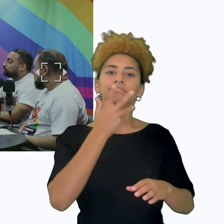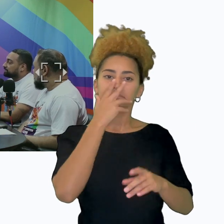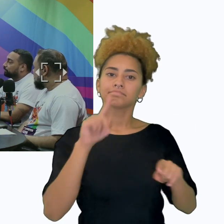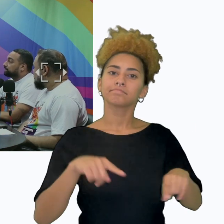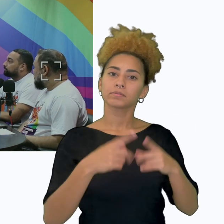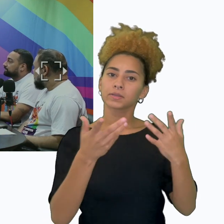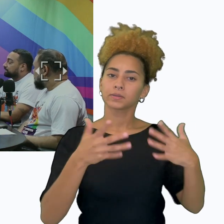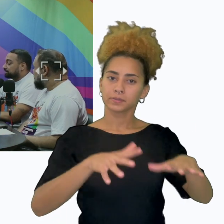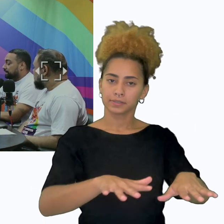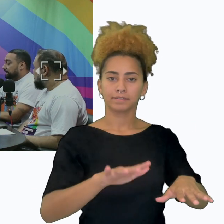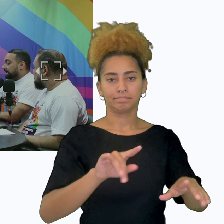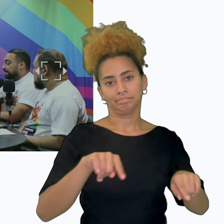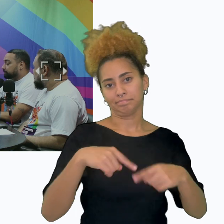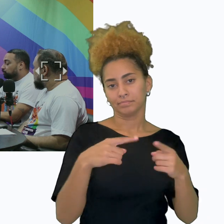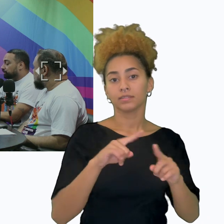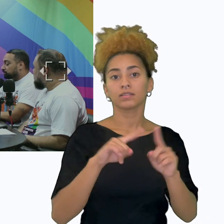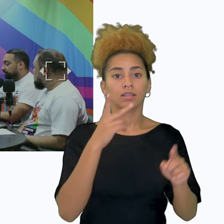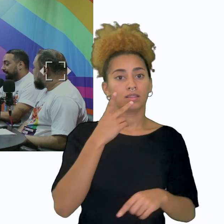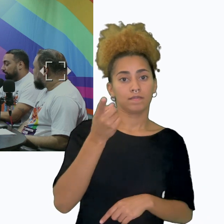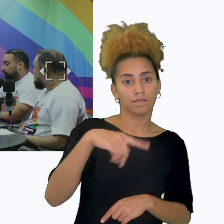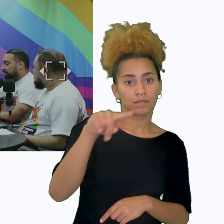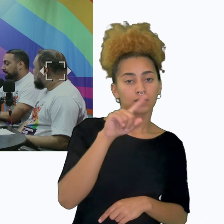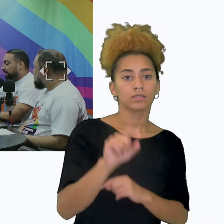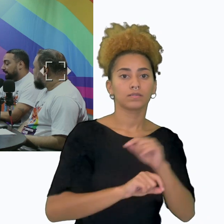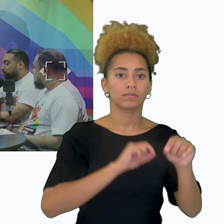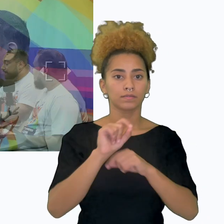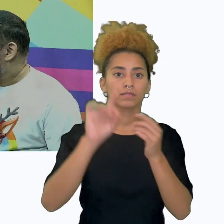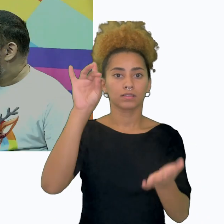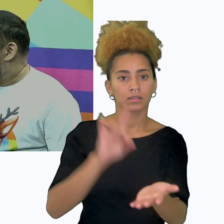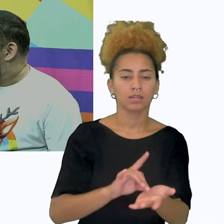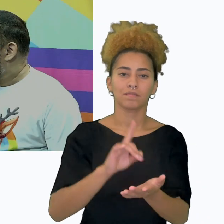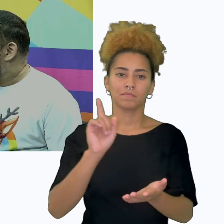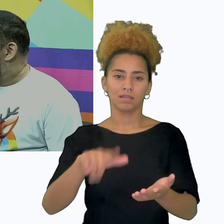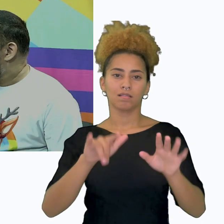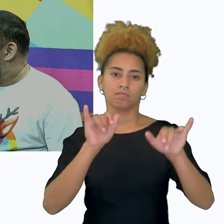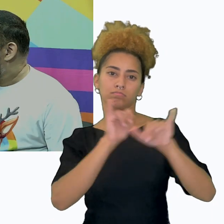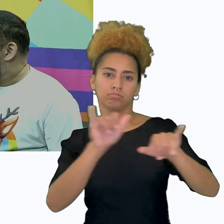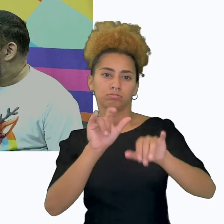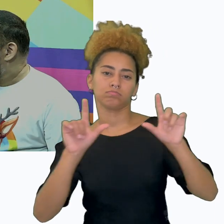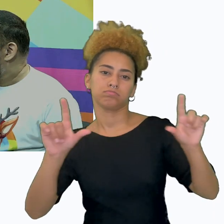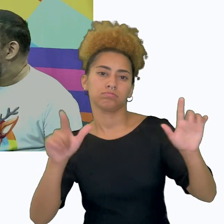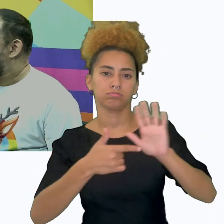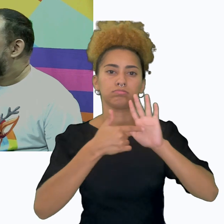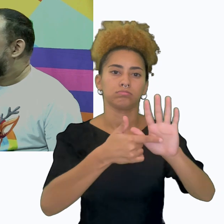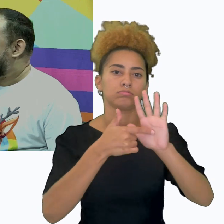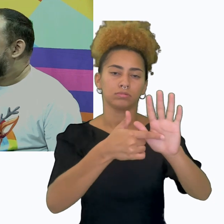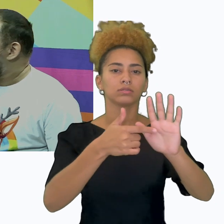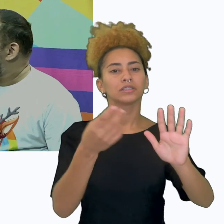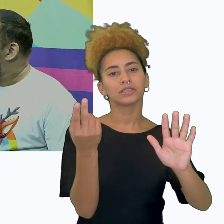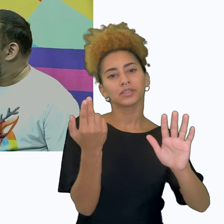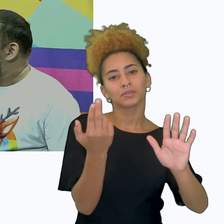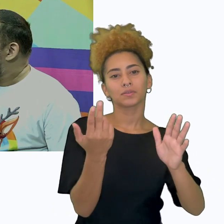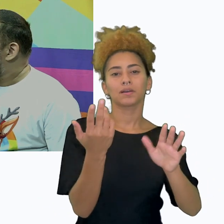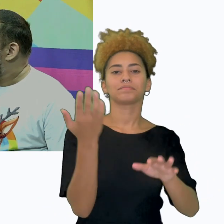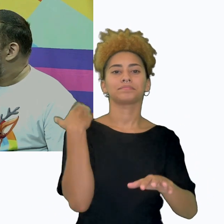inclusão, tem uma trans. E muitos falam que é realmente pra lacrar, que agora tem que ter,